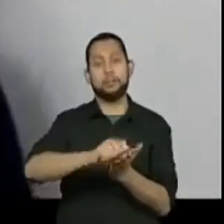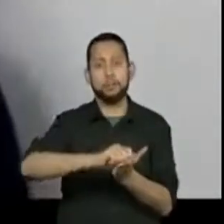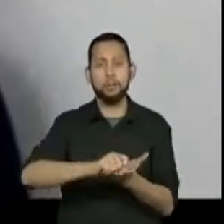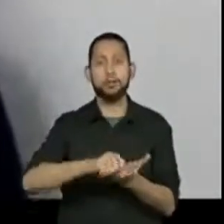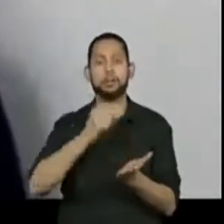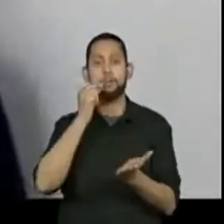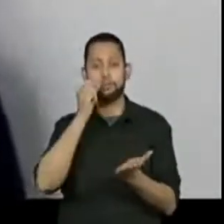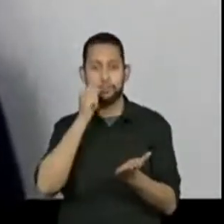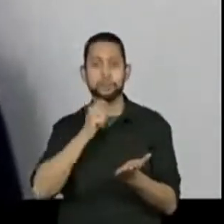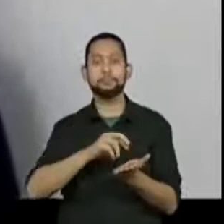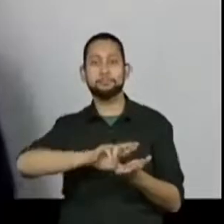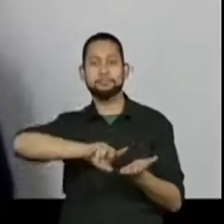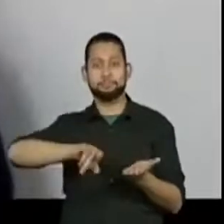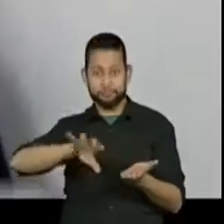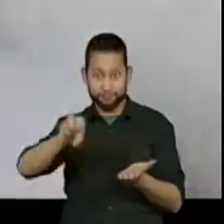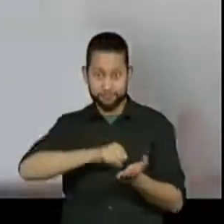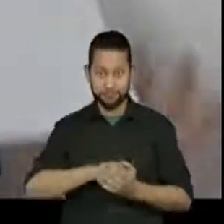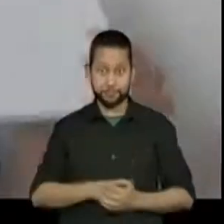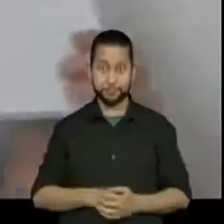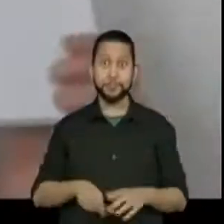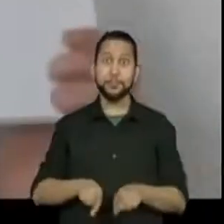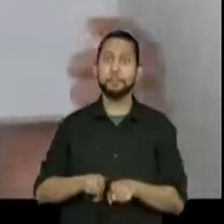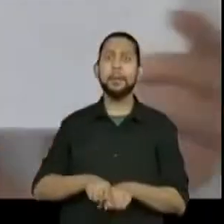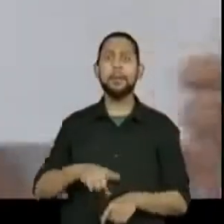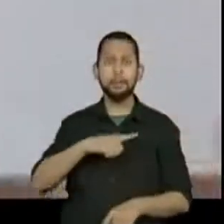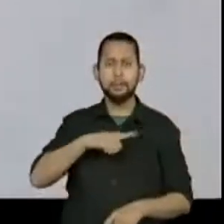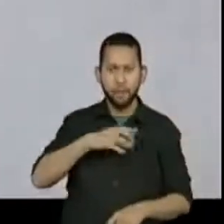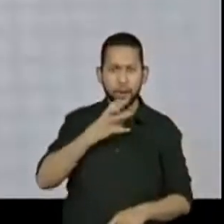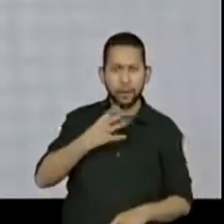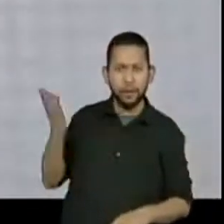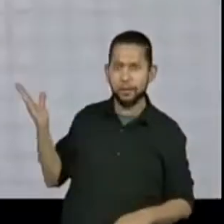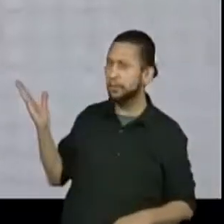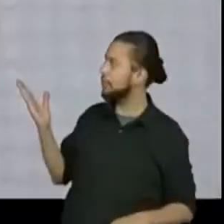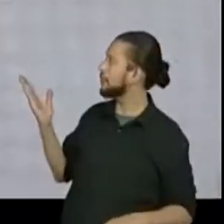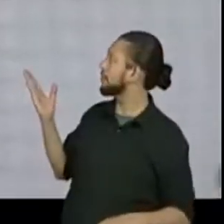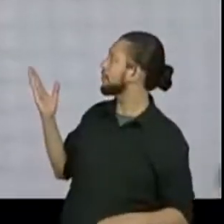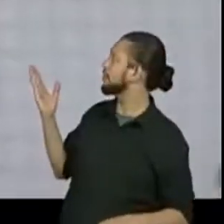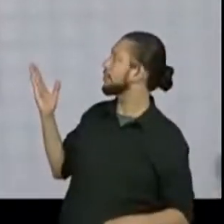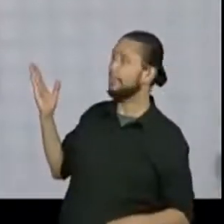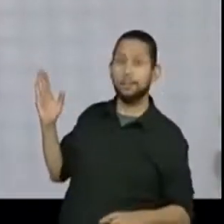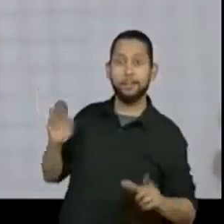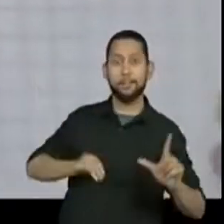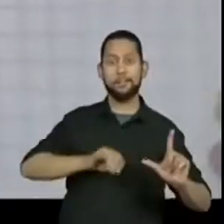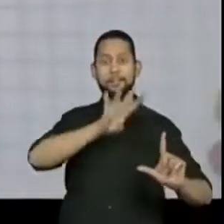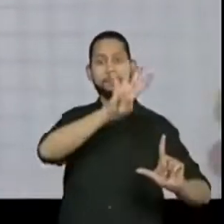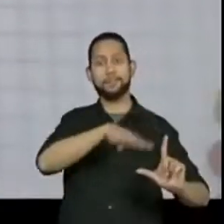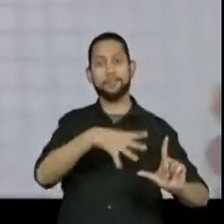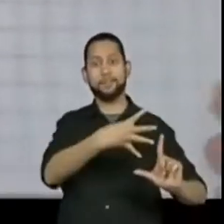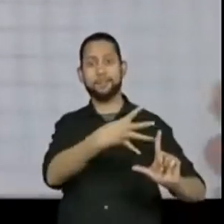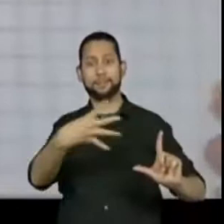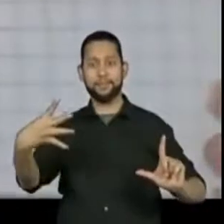E se vocês tiverem aí em casa uma malha quadriculada, que nem essa aqui da professora Juliana,